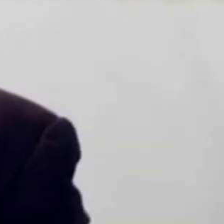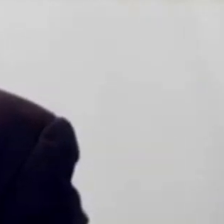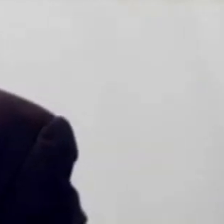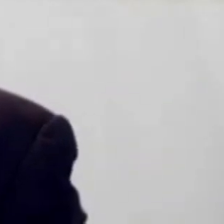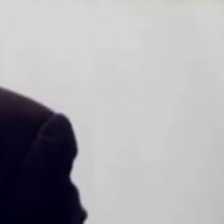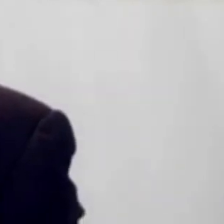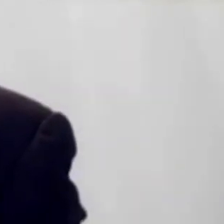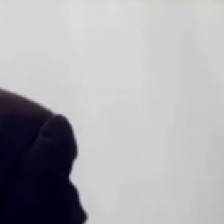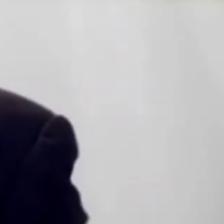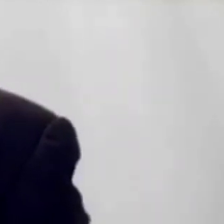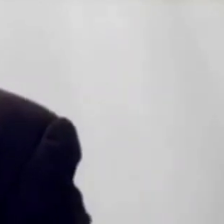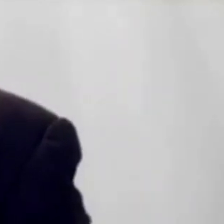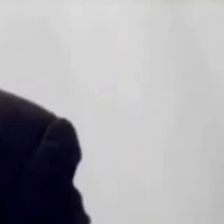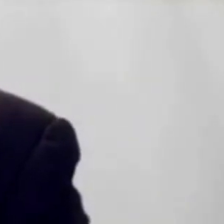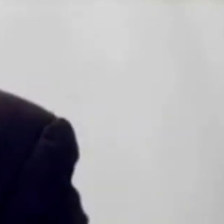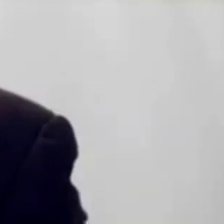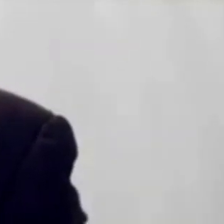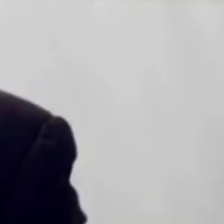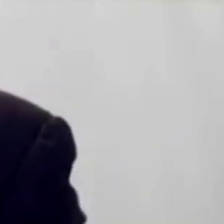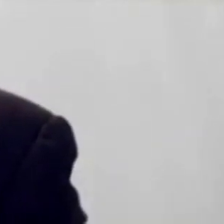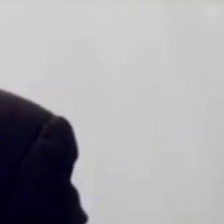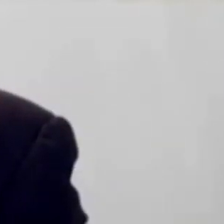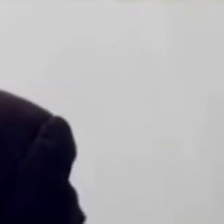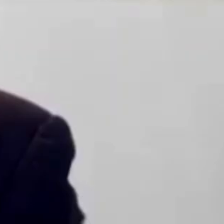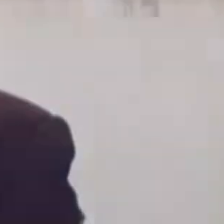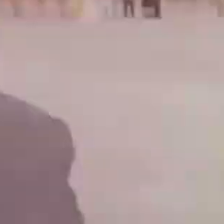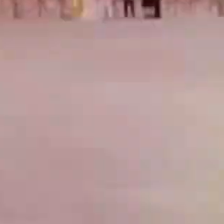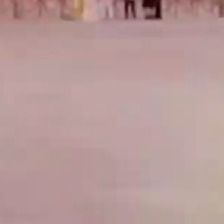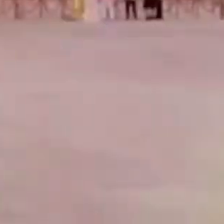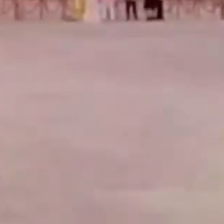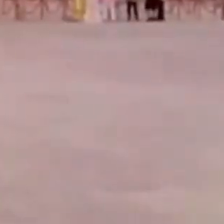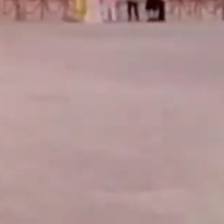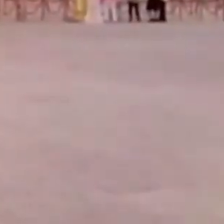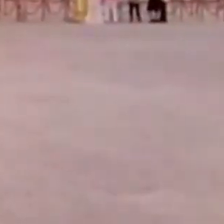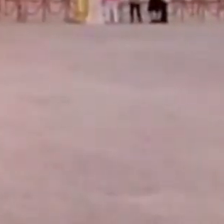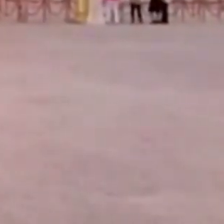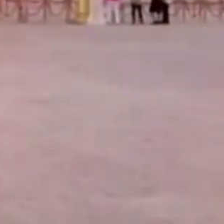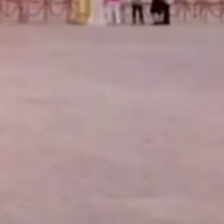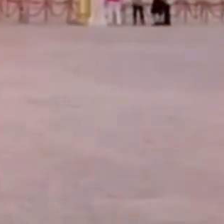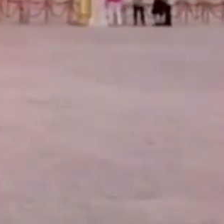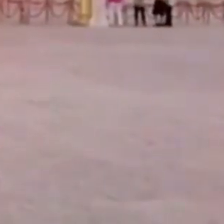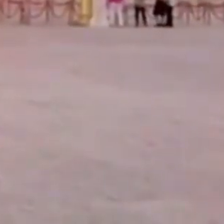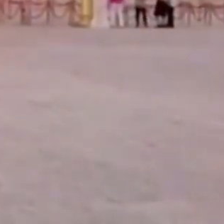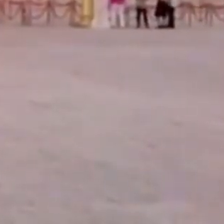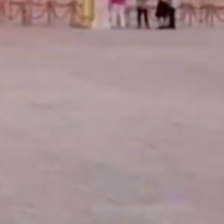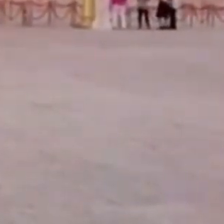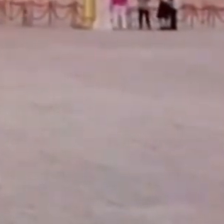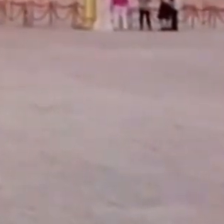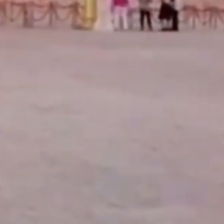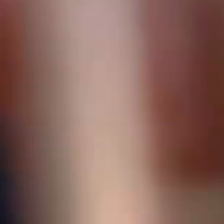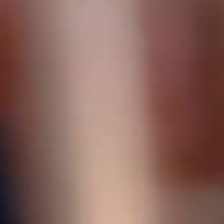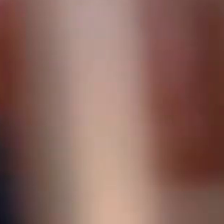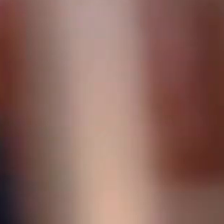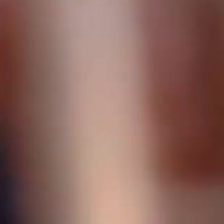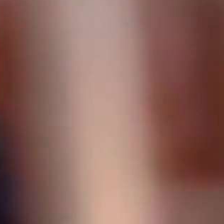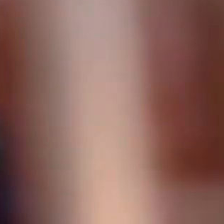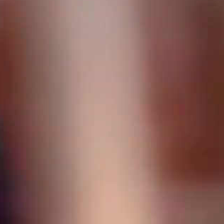põe ânimo, daqui a pouco está vendido. Como? À vista. Através desse